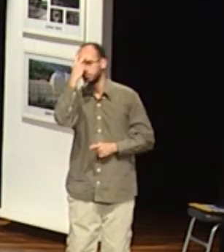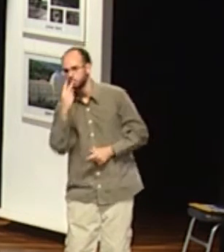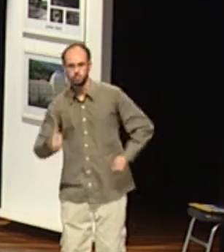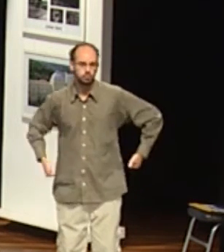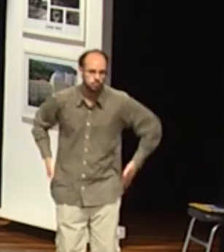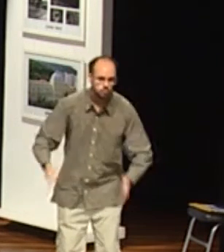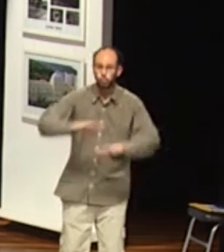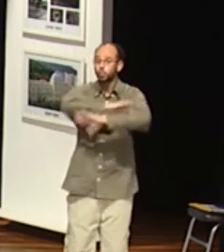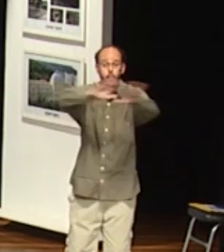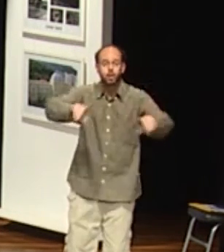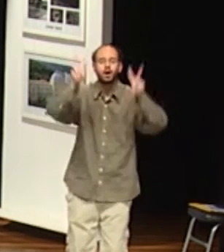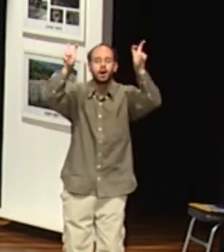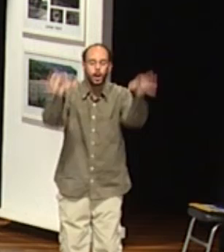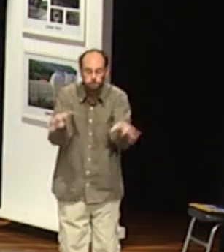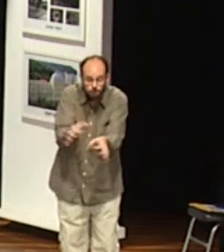Qualquer deficiência, seja